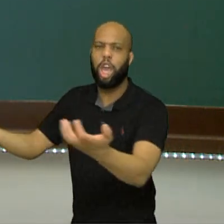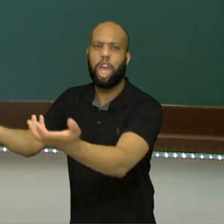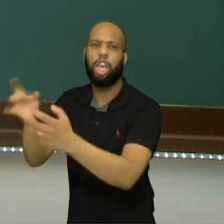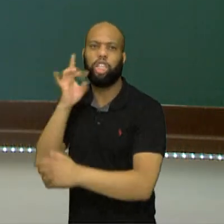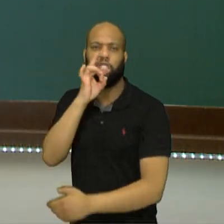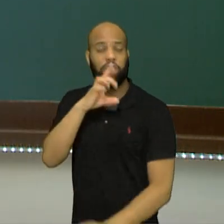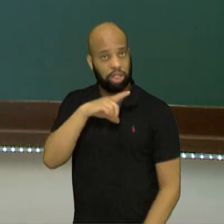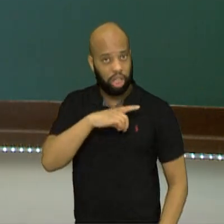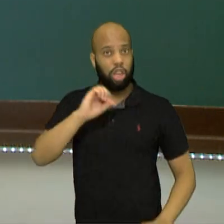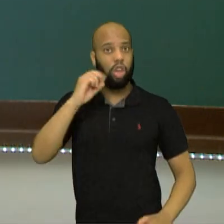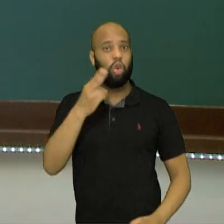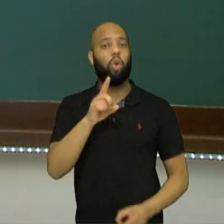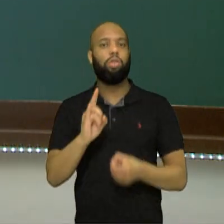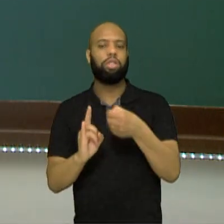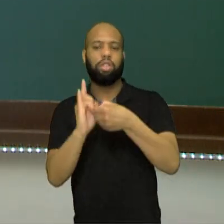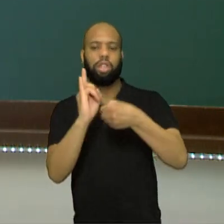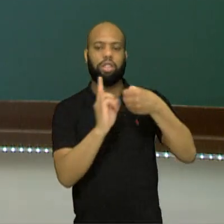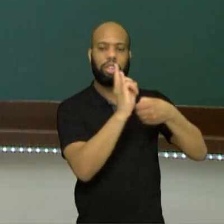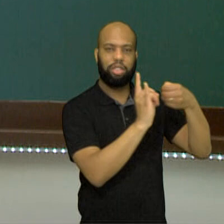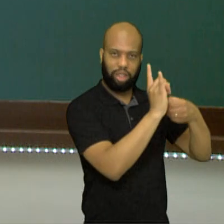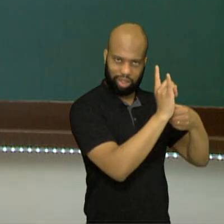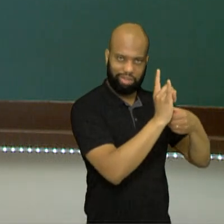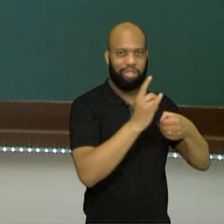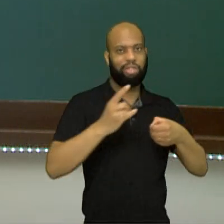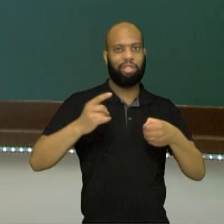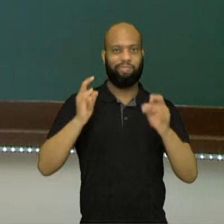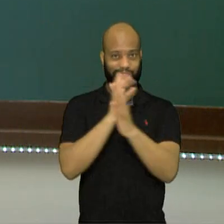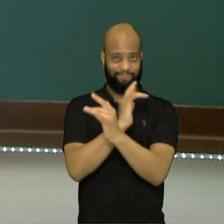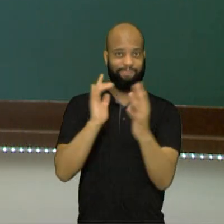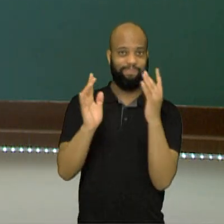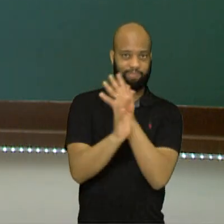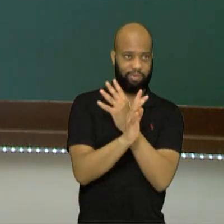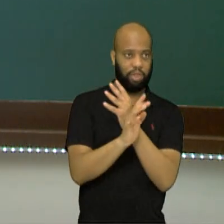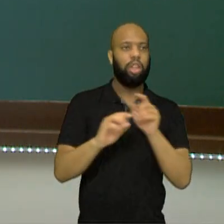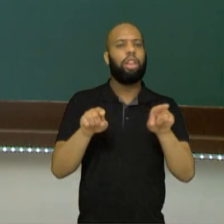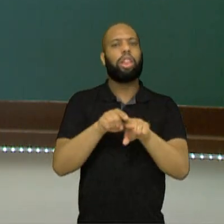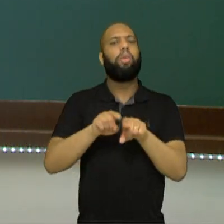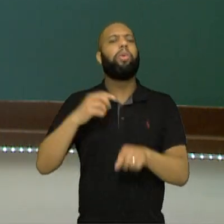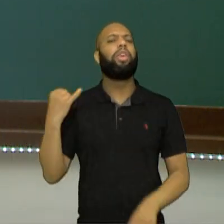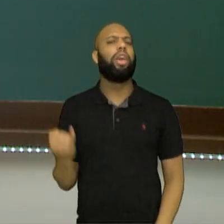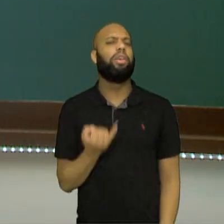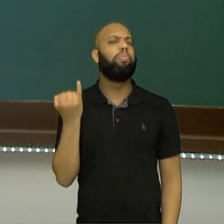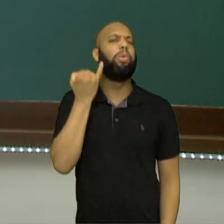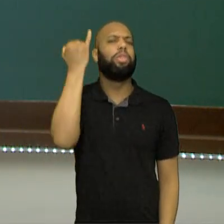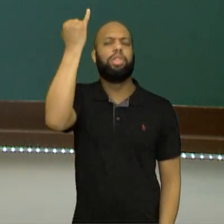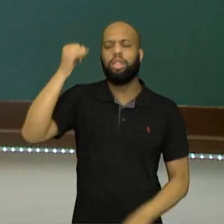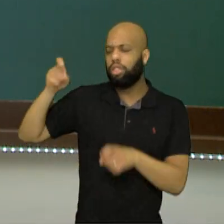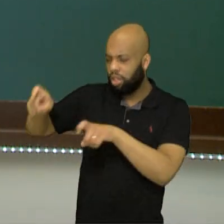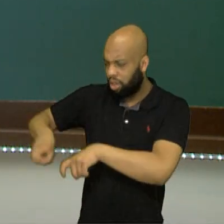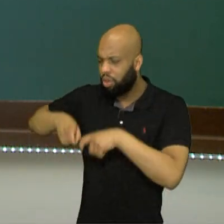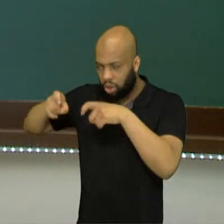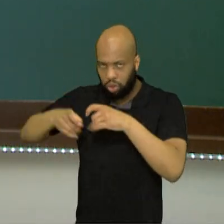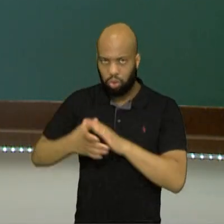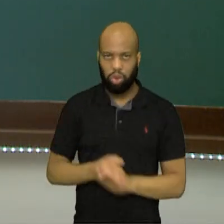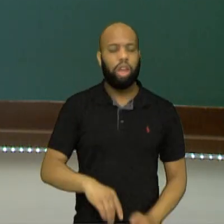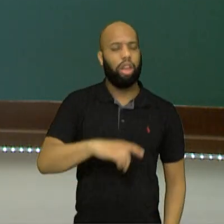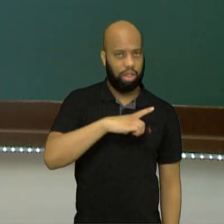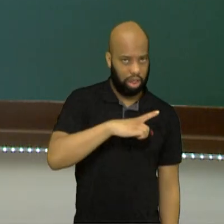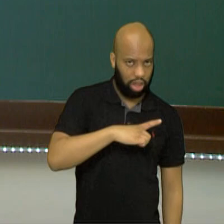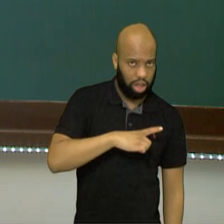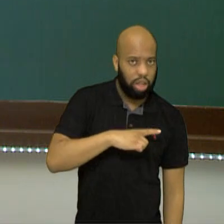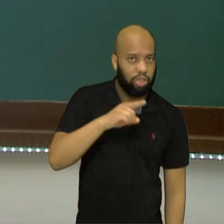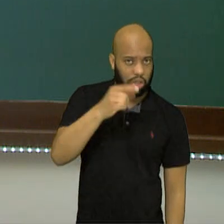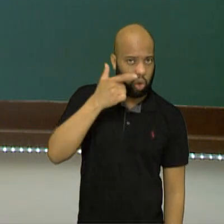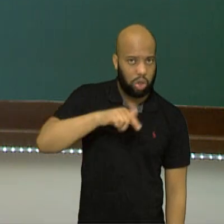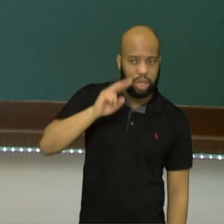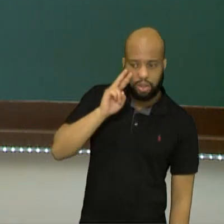grande centro urbano, né? E qual é a importância da agricultura na região onde você vive? É presente a agricultura? Você consegue